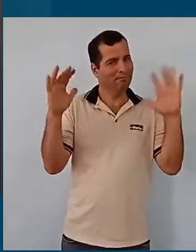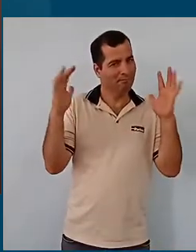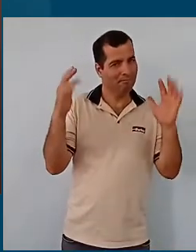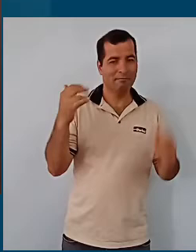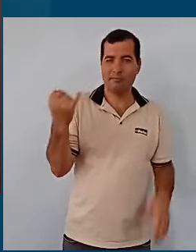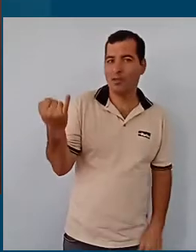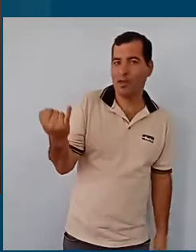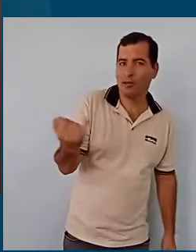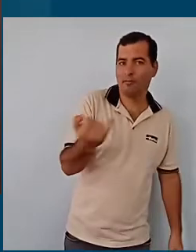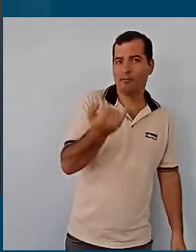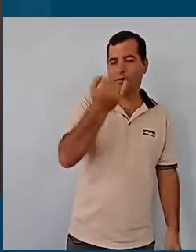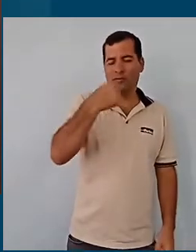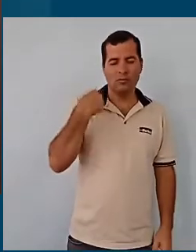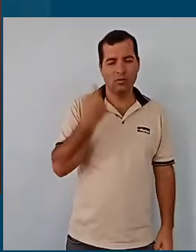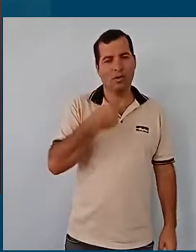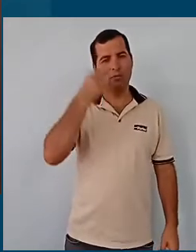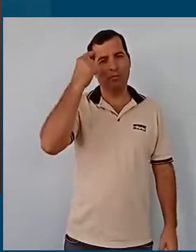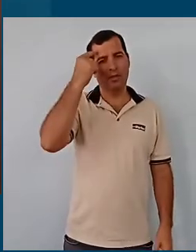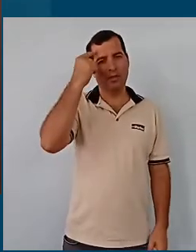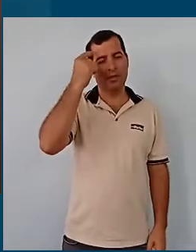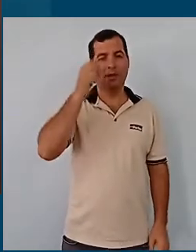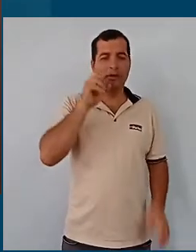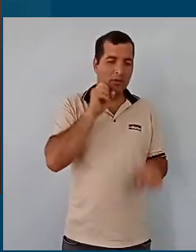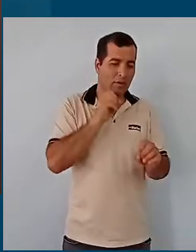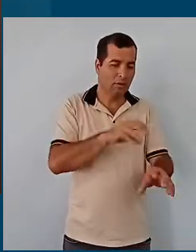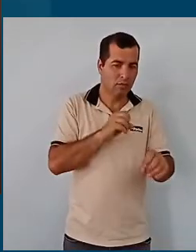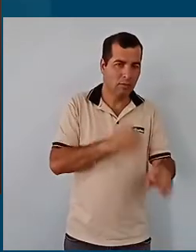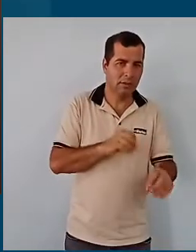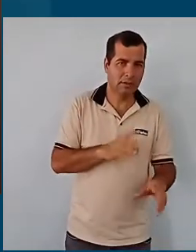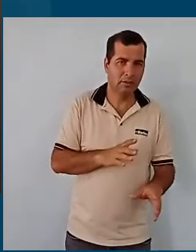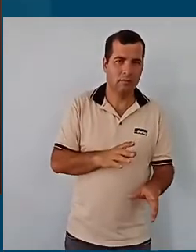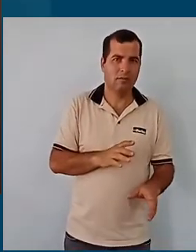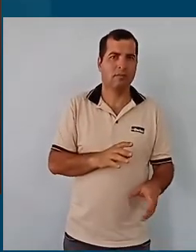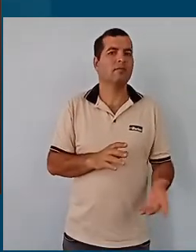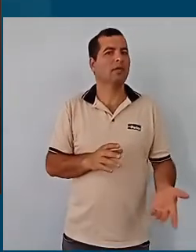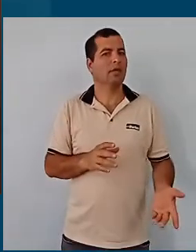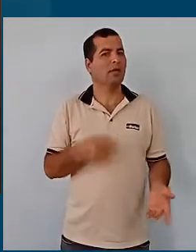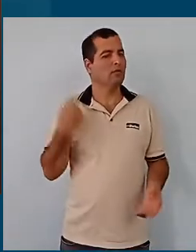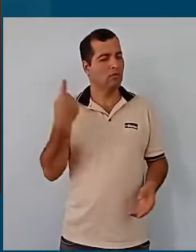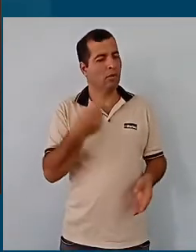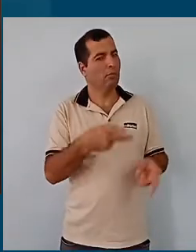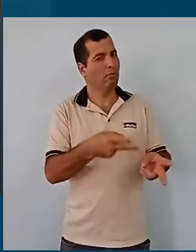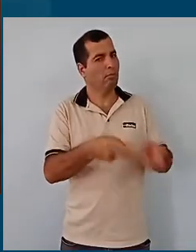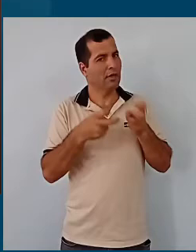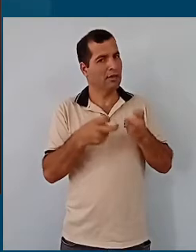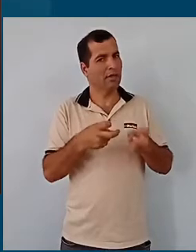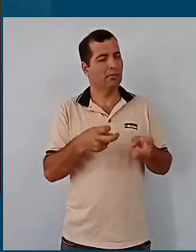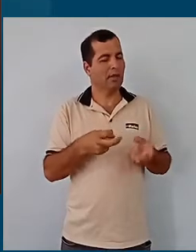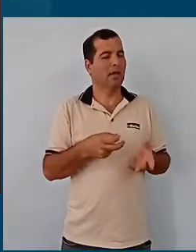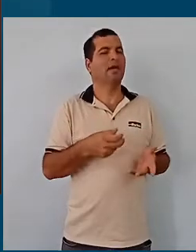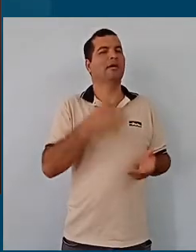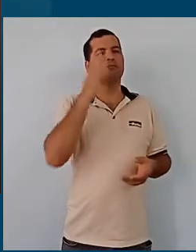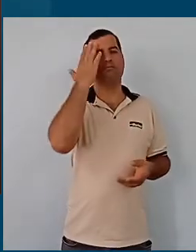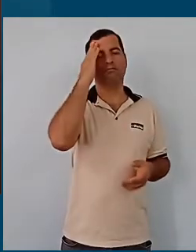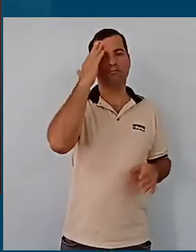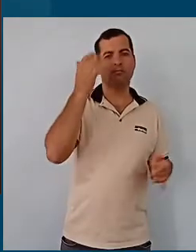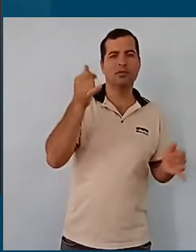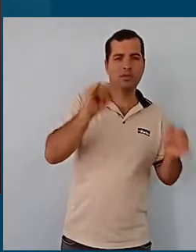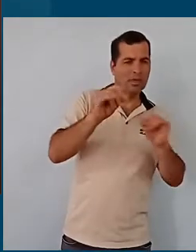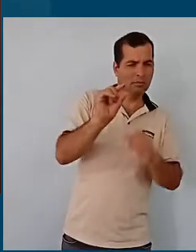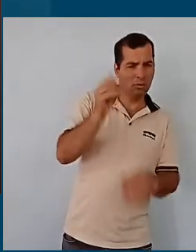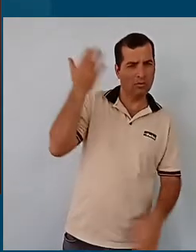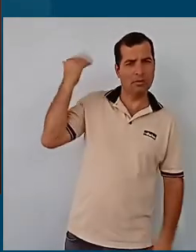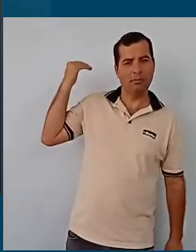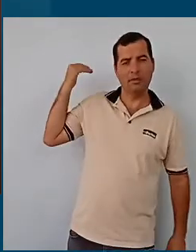importante considerar que a educação, ela passou a ser percebida e tratada como uma ciência há muito pouco tempo